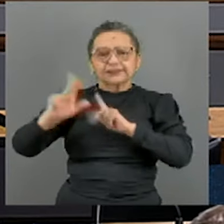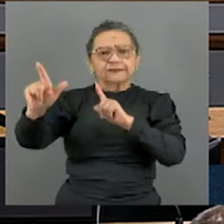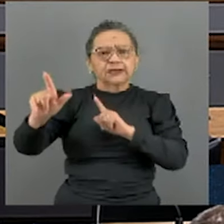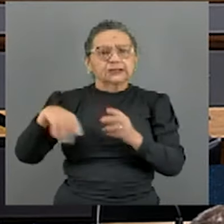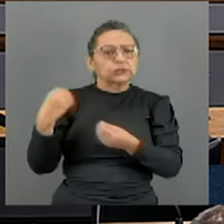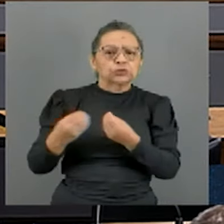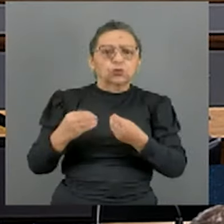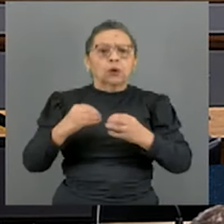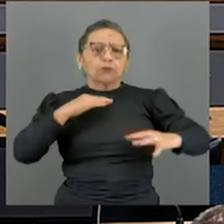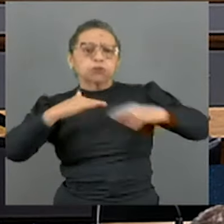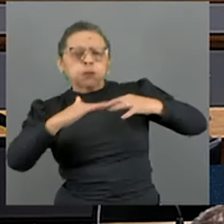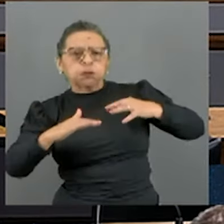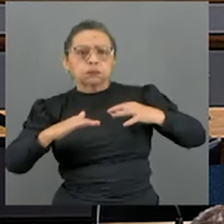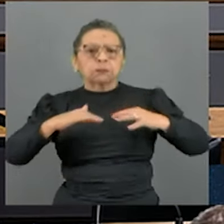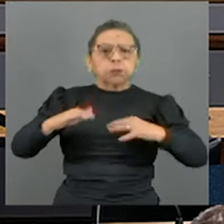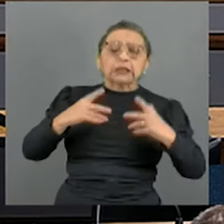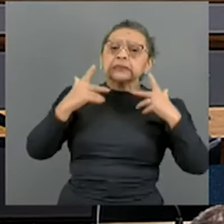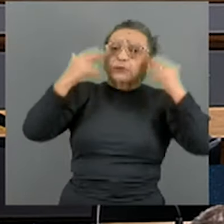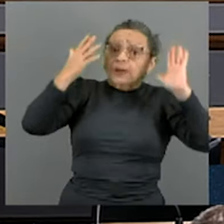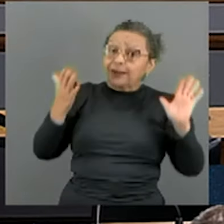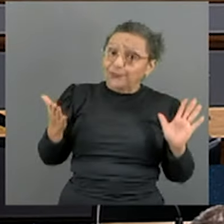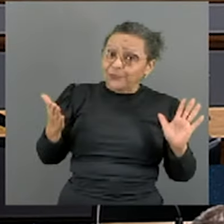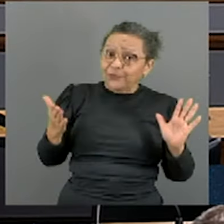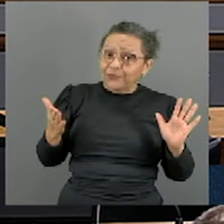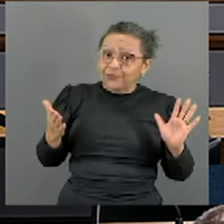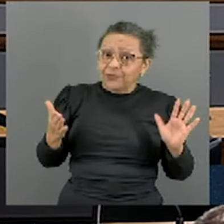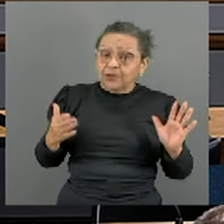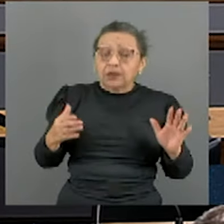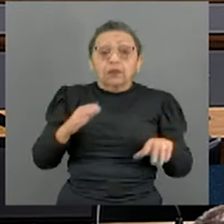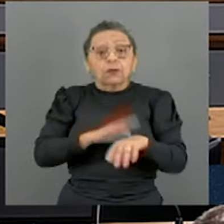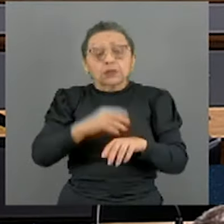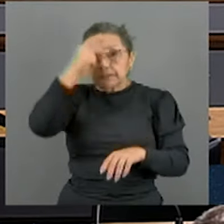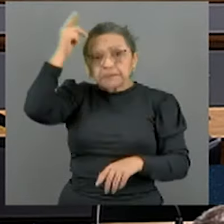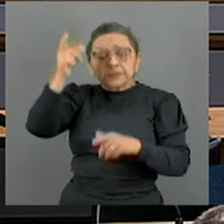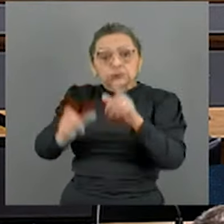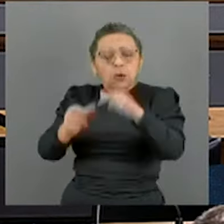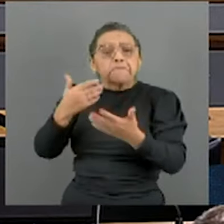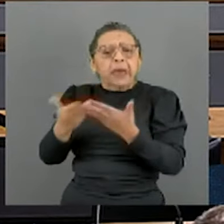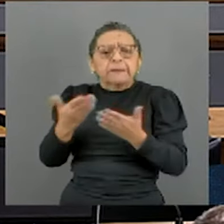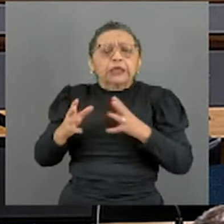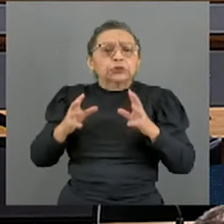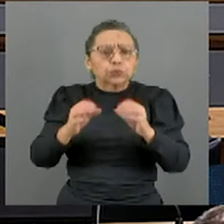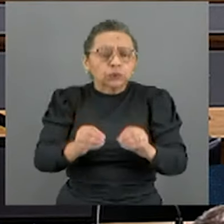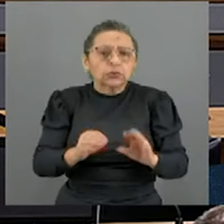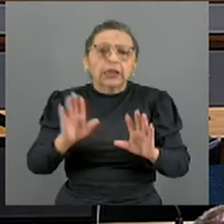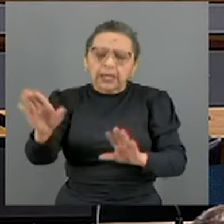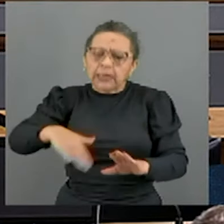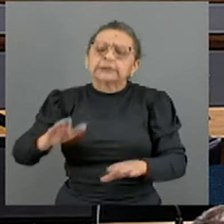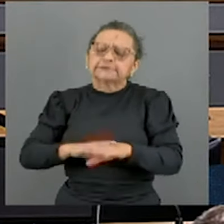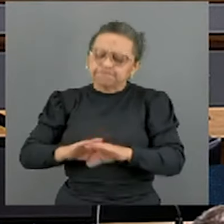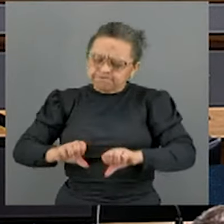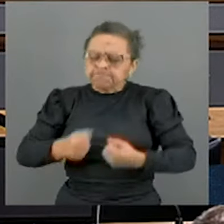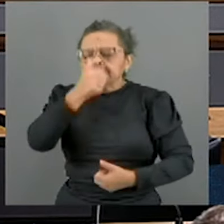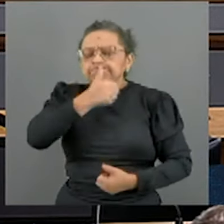um terremoto, um tremor natural, é que quando as pessoas perdem tudo, elas têm que reconstruir